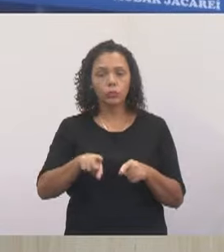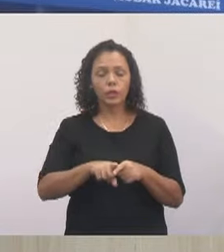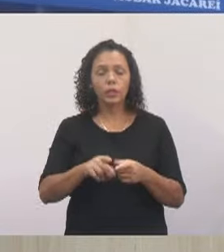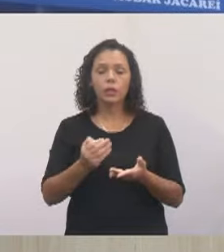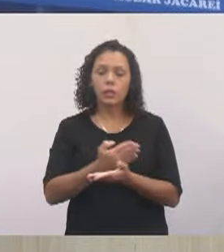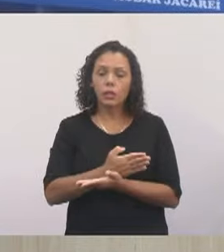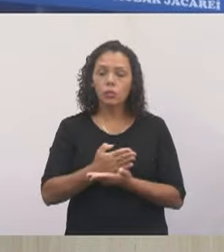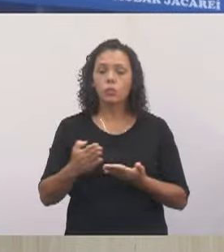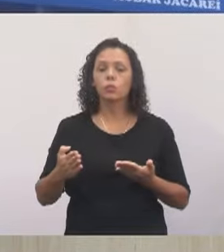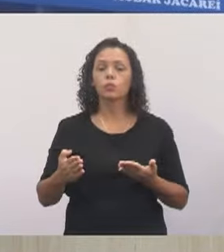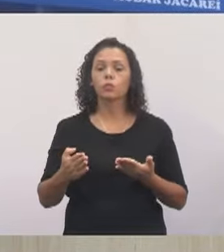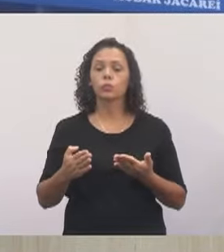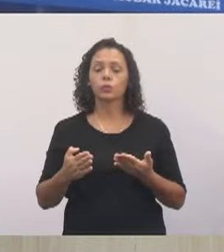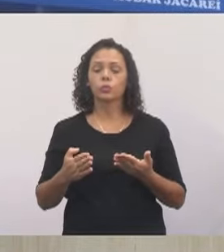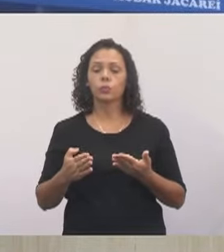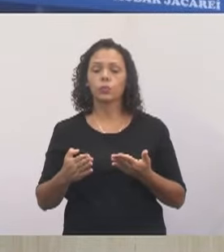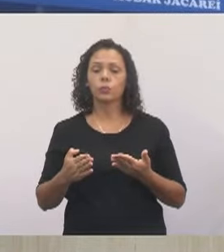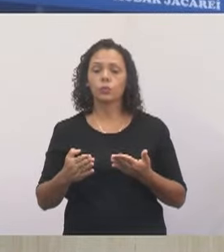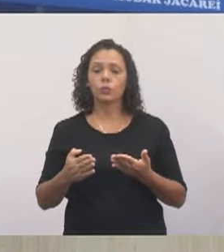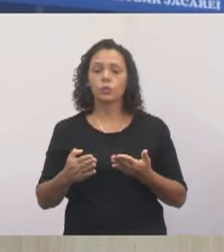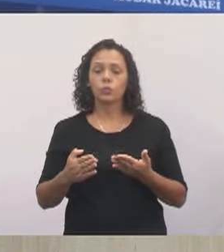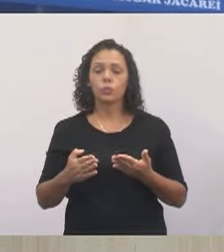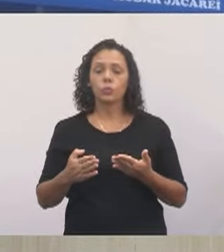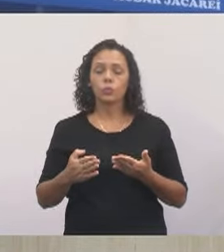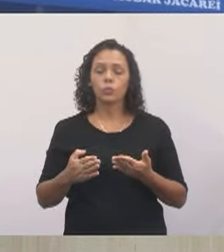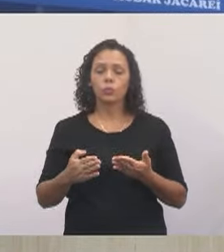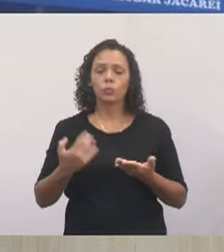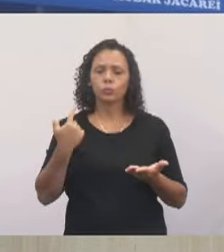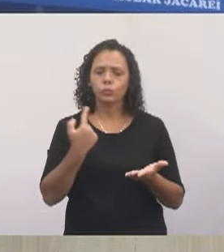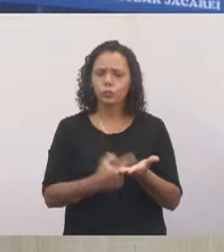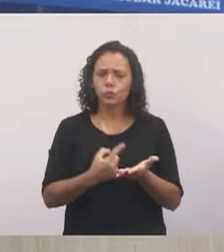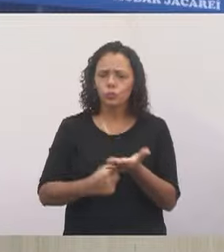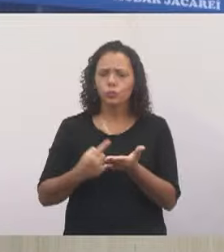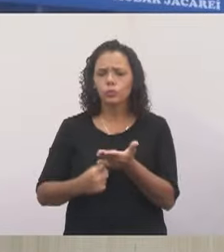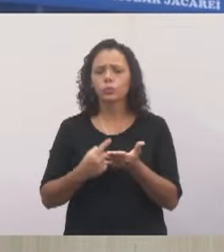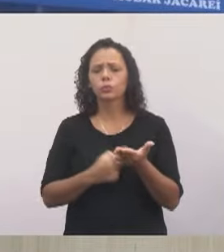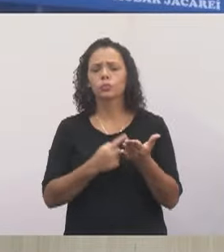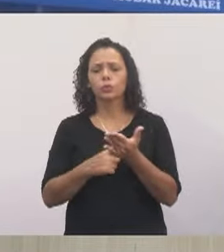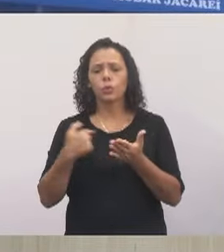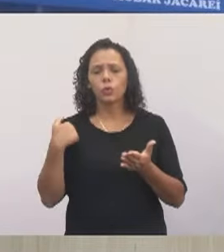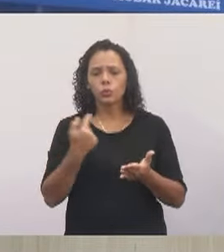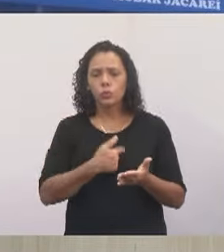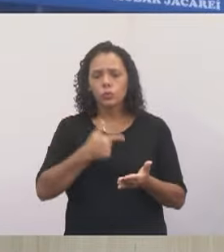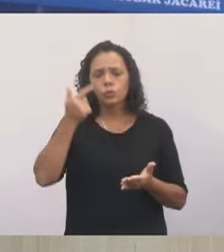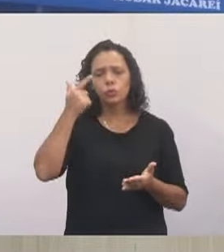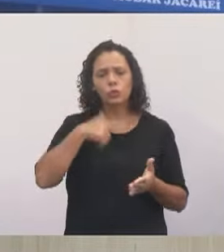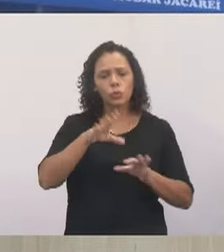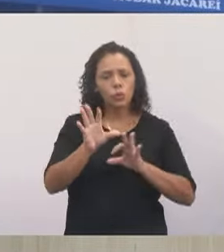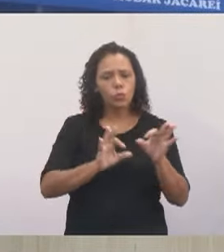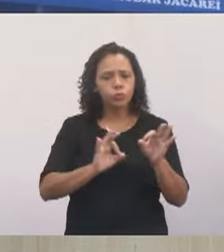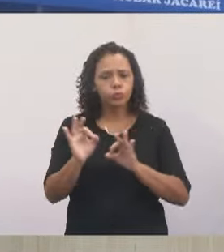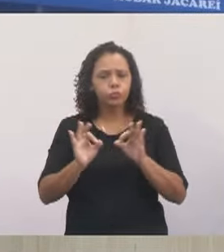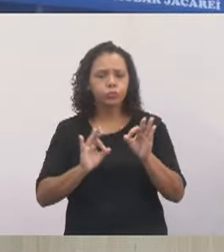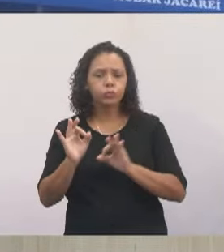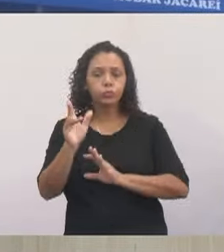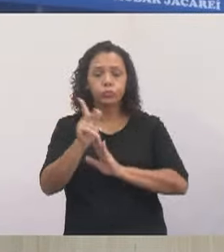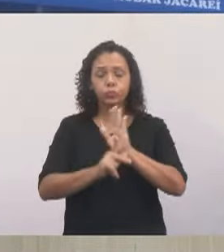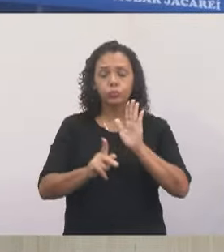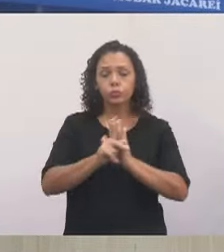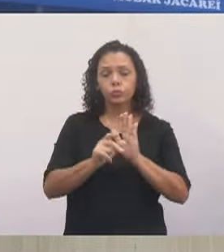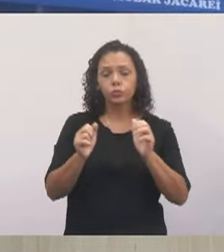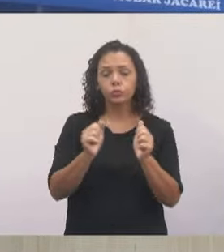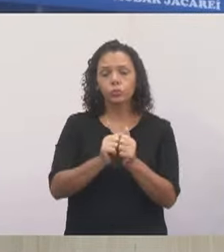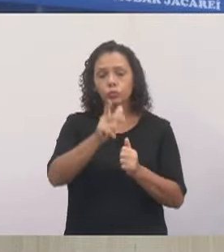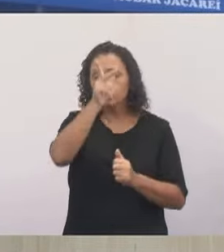começou. E a tratativa foi grande. E nós conseguimos elaborar um projeto junto com o prefeito